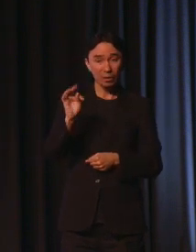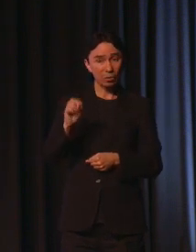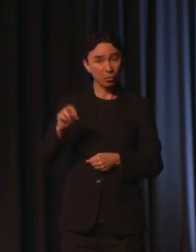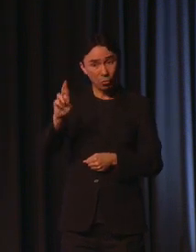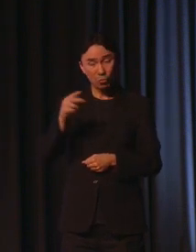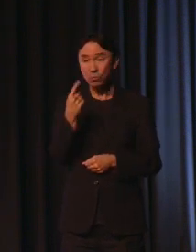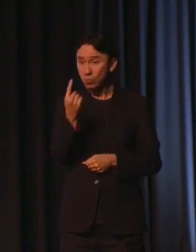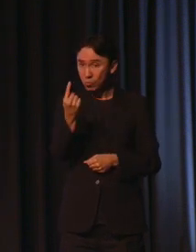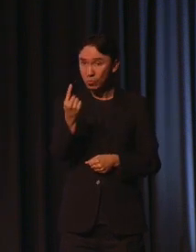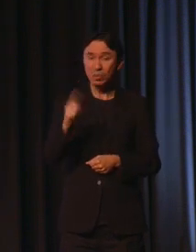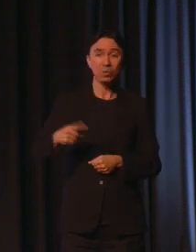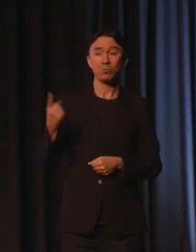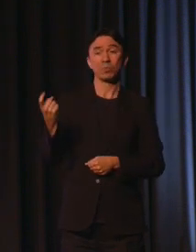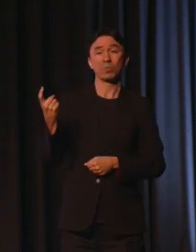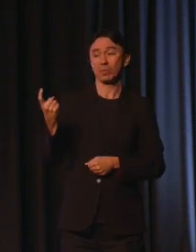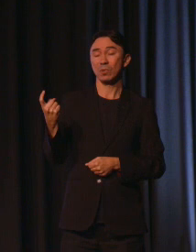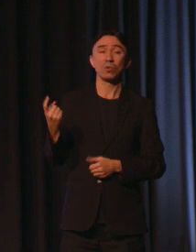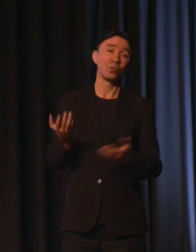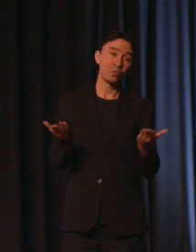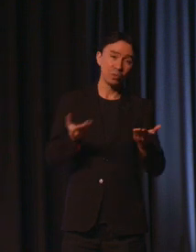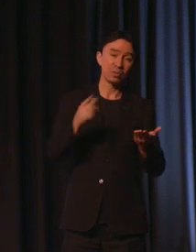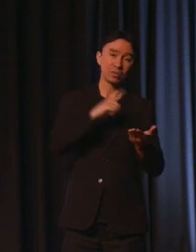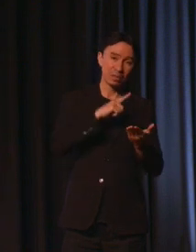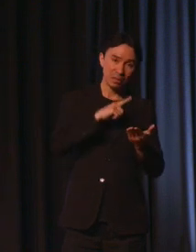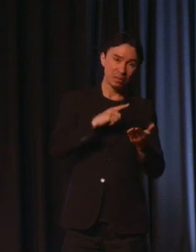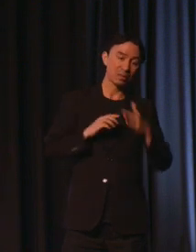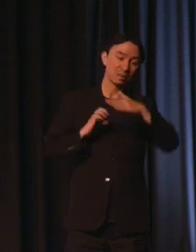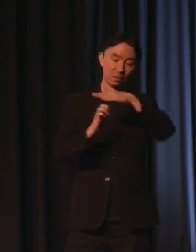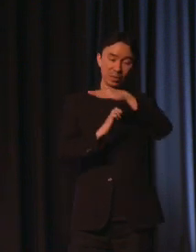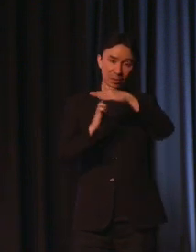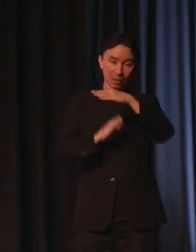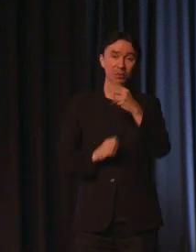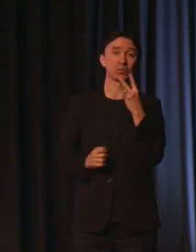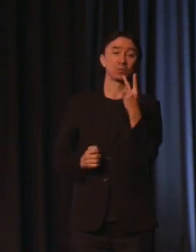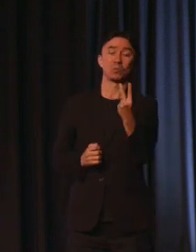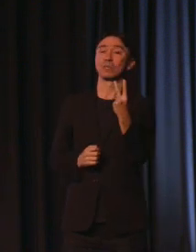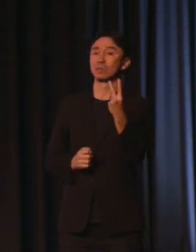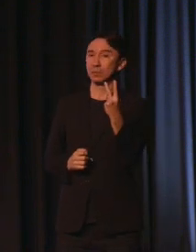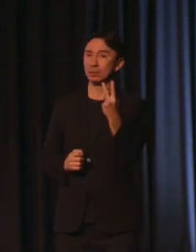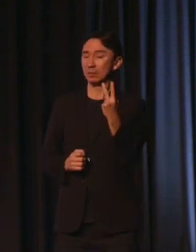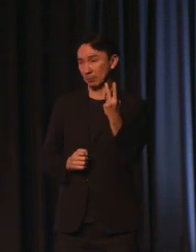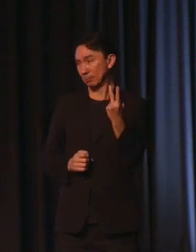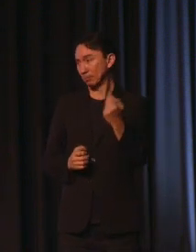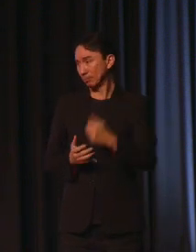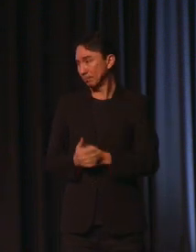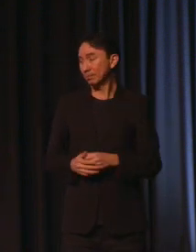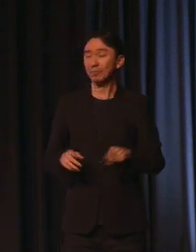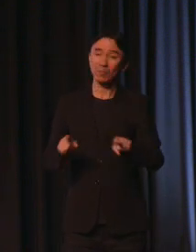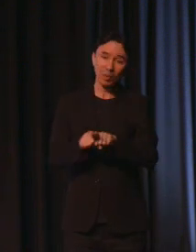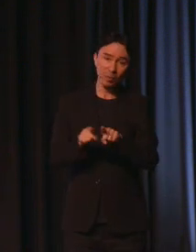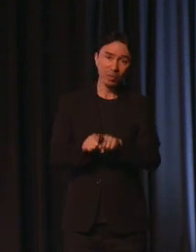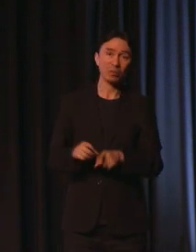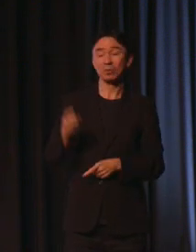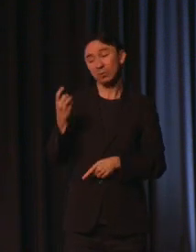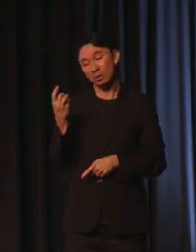2 empresas com registro na Anvisa, então a gente faz por meio de pregão. E também o fator 13,